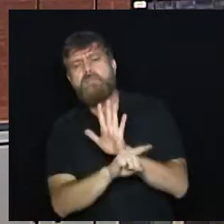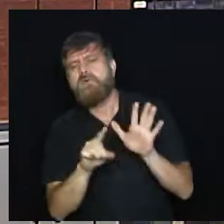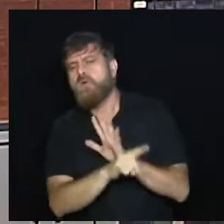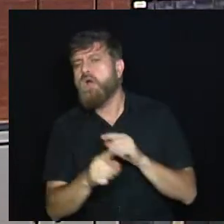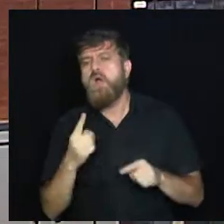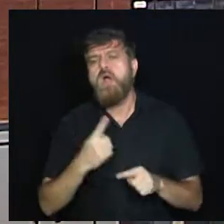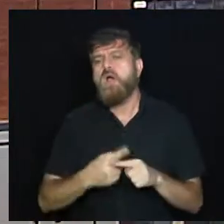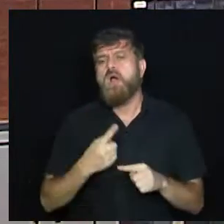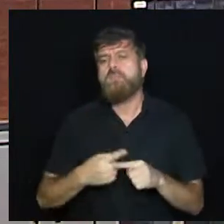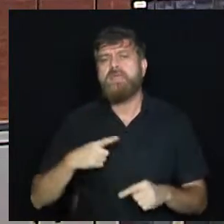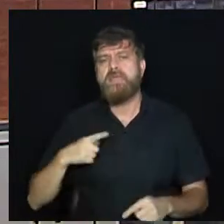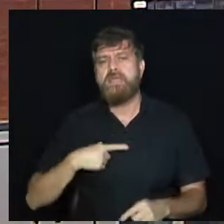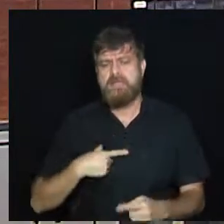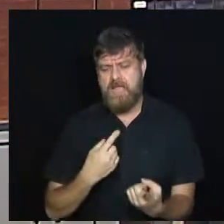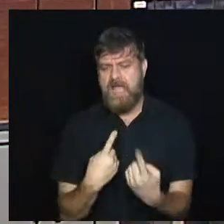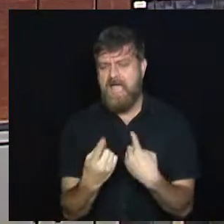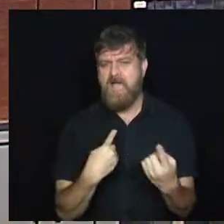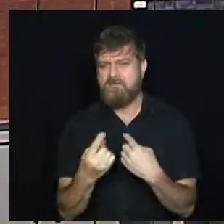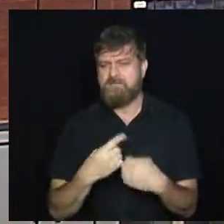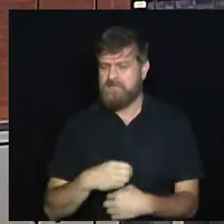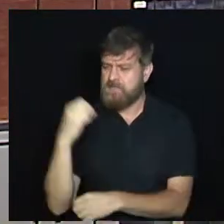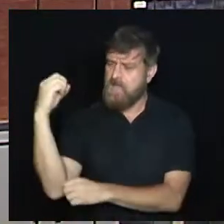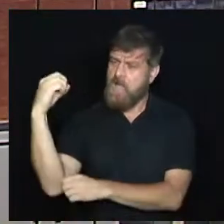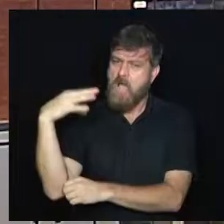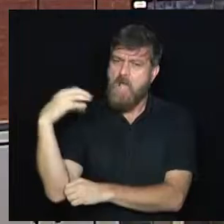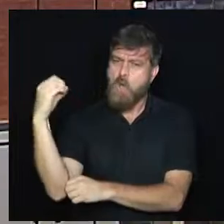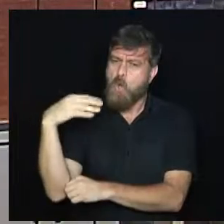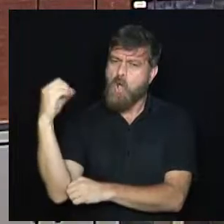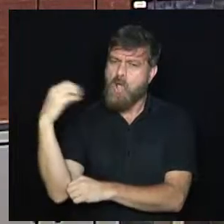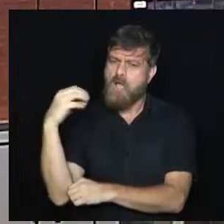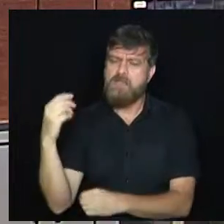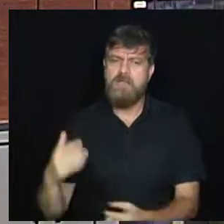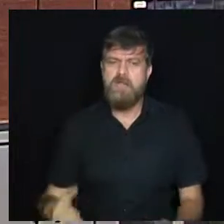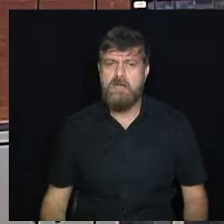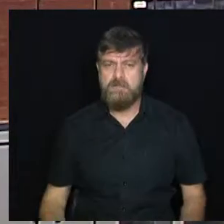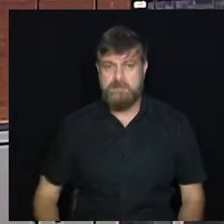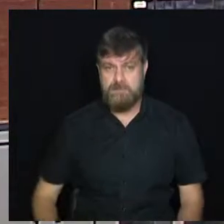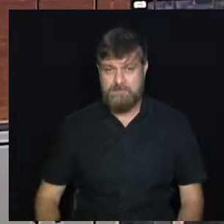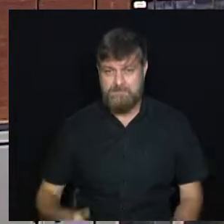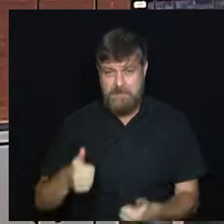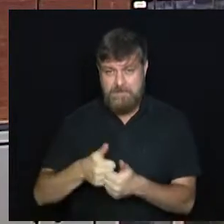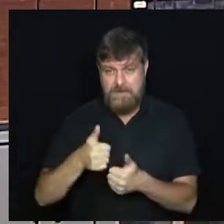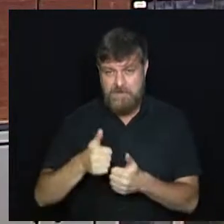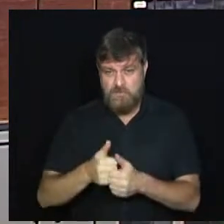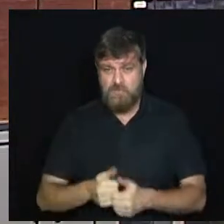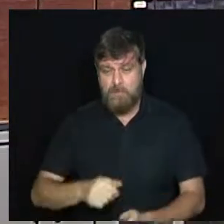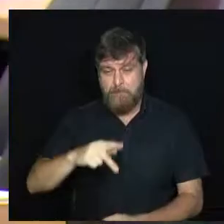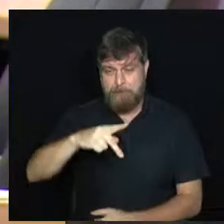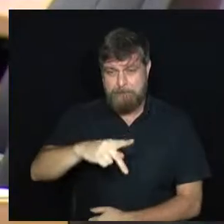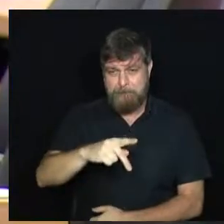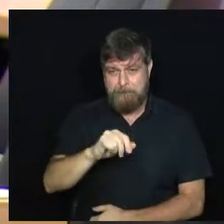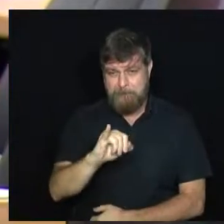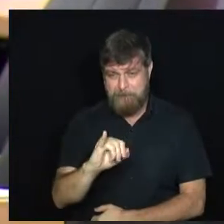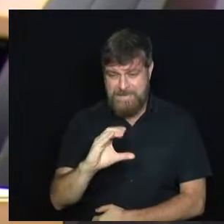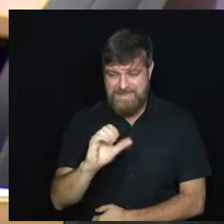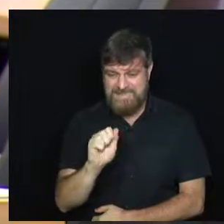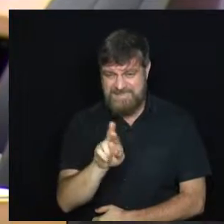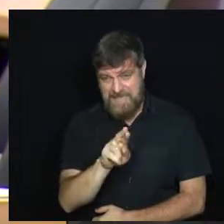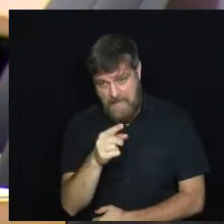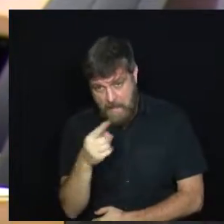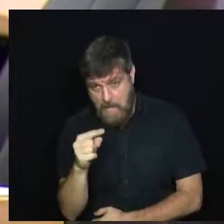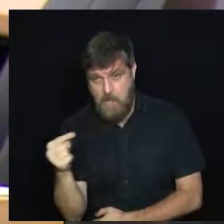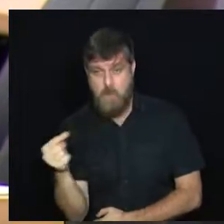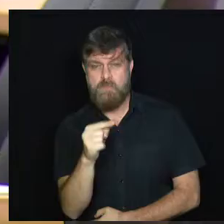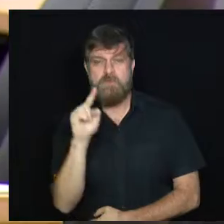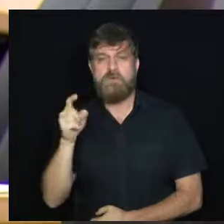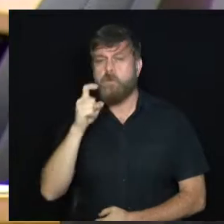da instalação de radares na Avenida Magalhães Teixeira, na altura da Marginal do Pissarrão. O vereador Zé